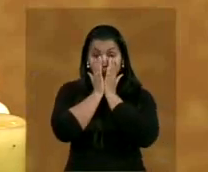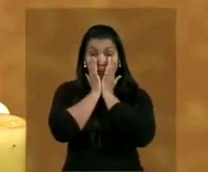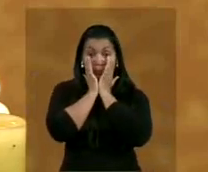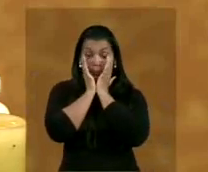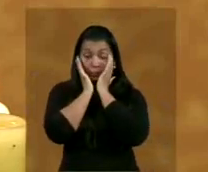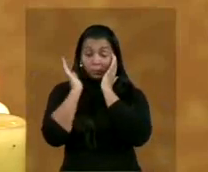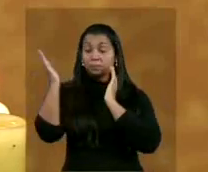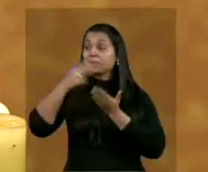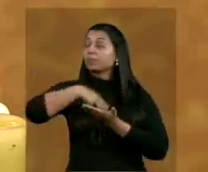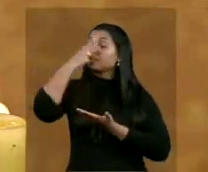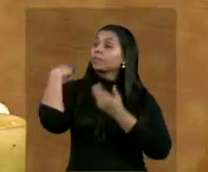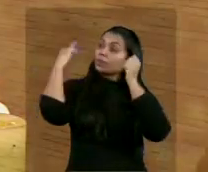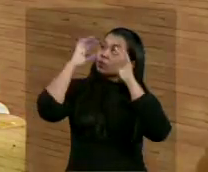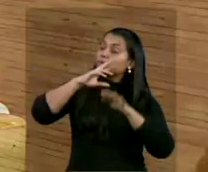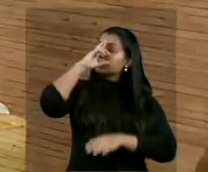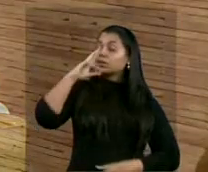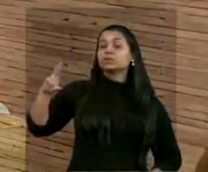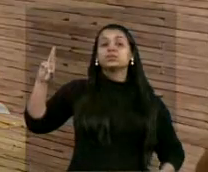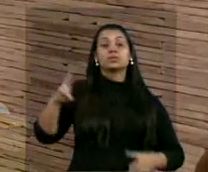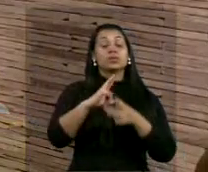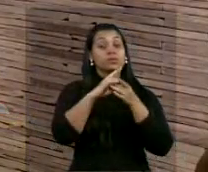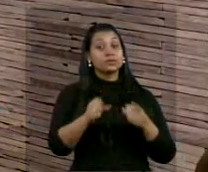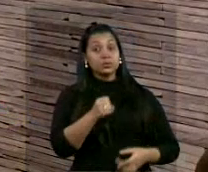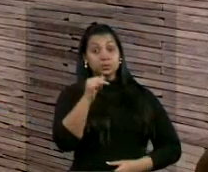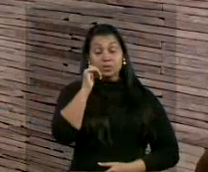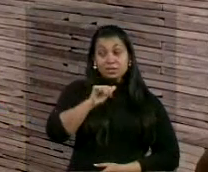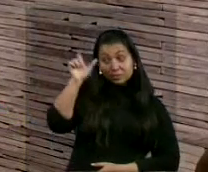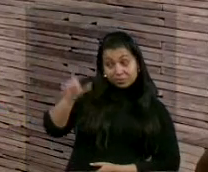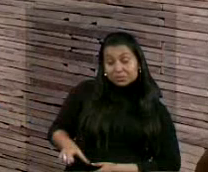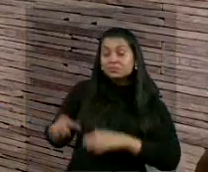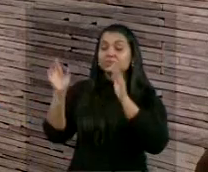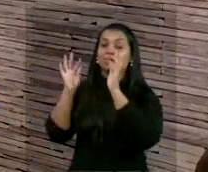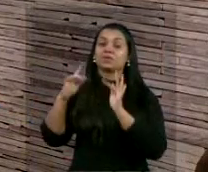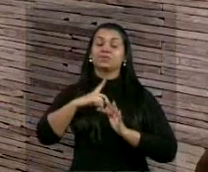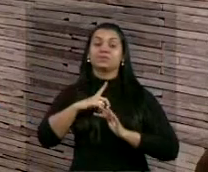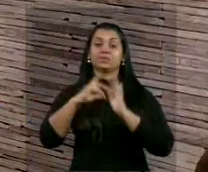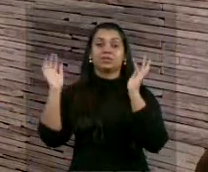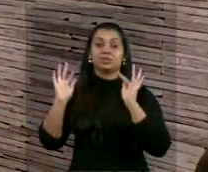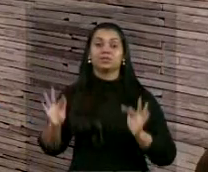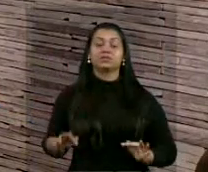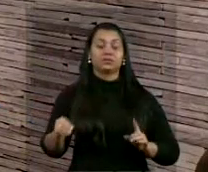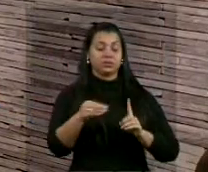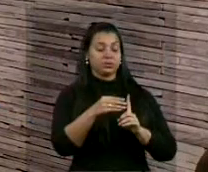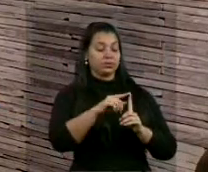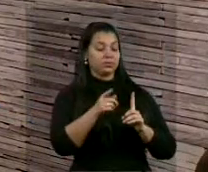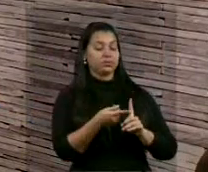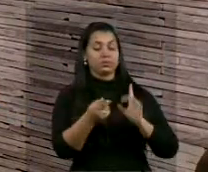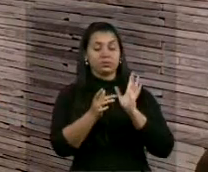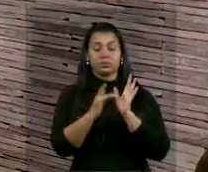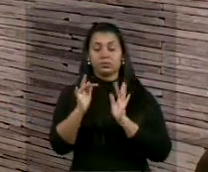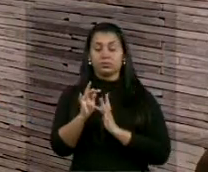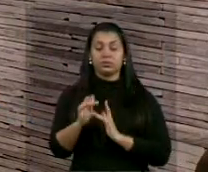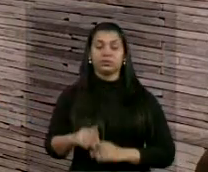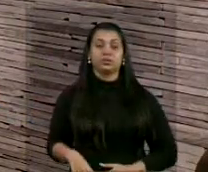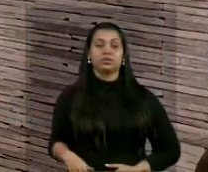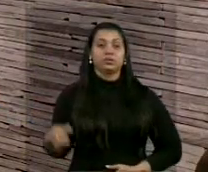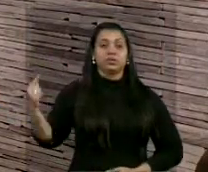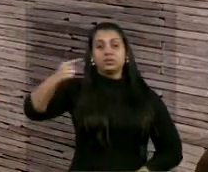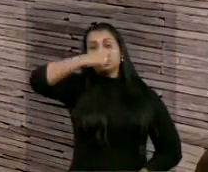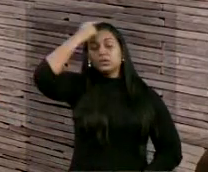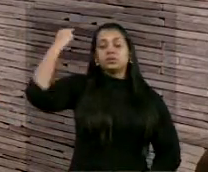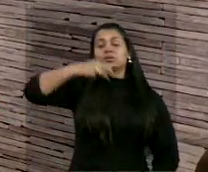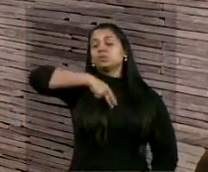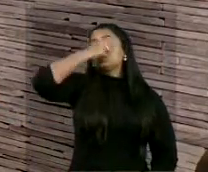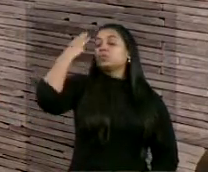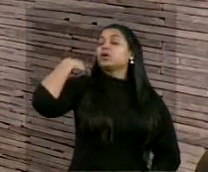Amém. Ave Maria, cheia de graça, o Senhor é convosco. Bendita sois vós entre as mulheres, e bendito é o fruto do vosso ventre,